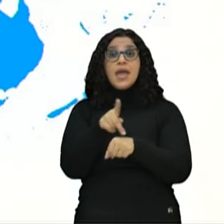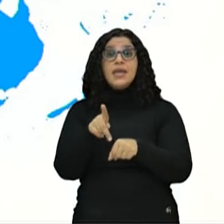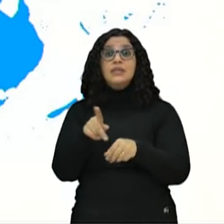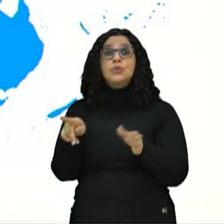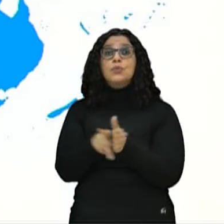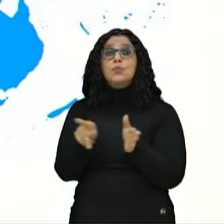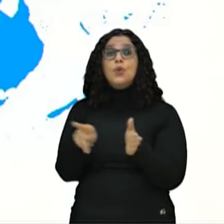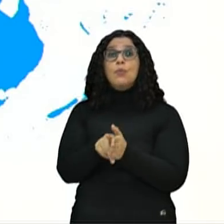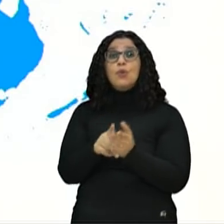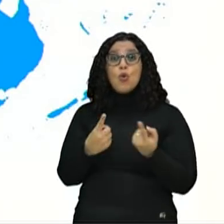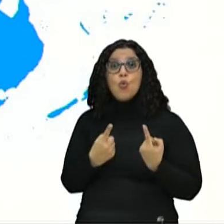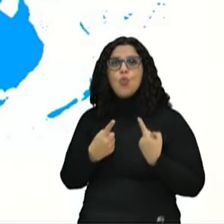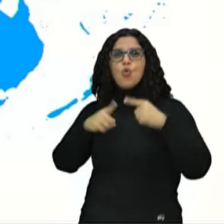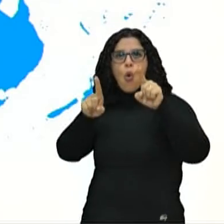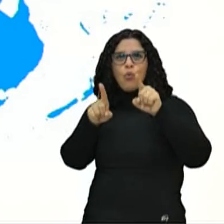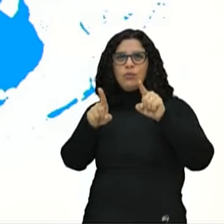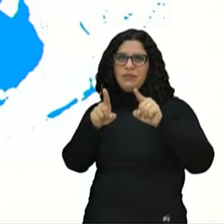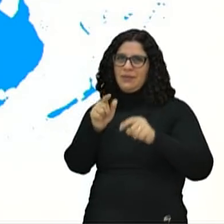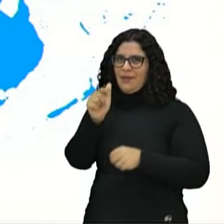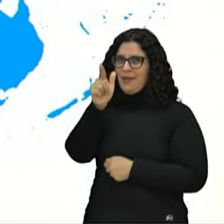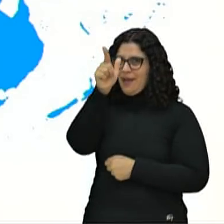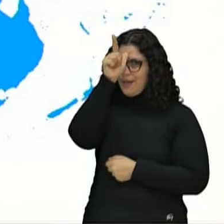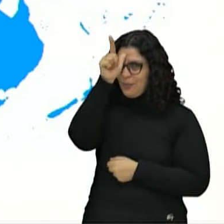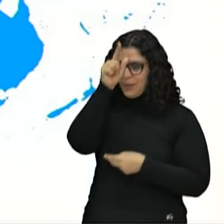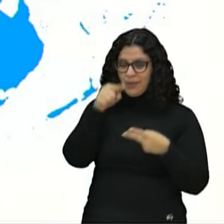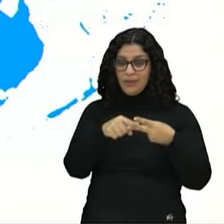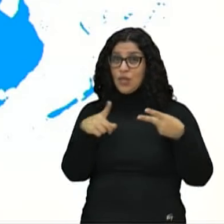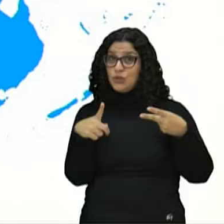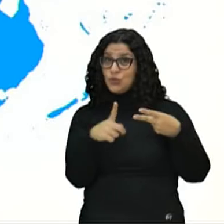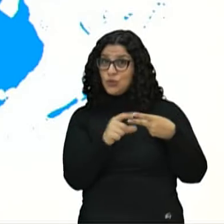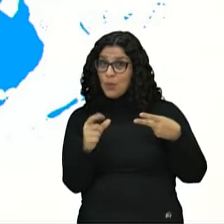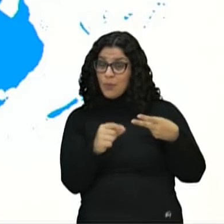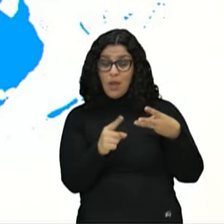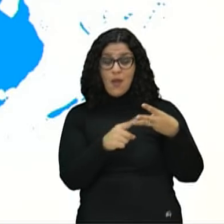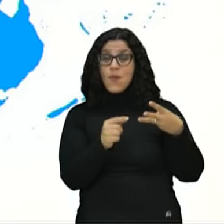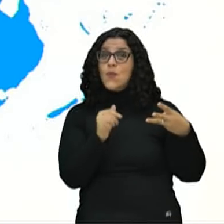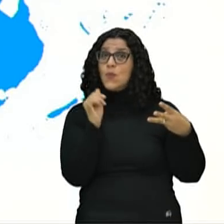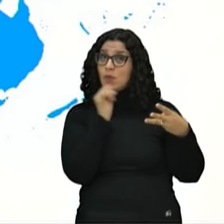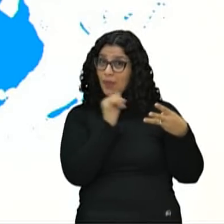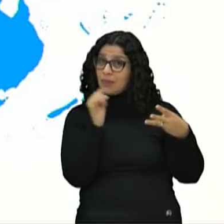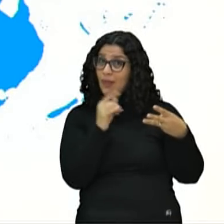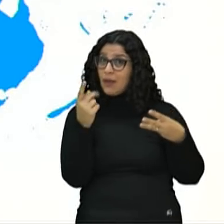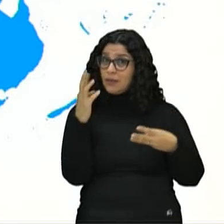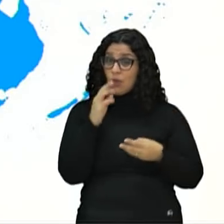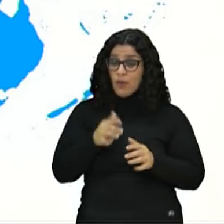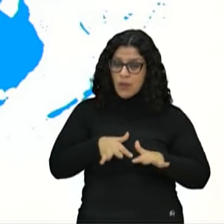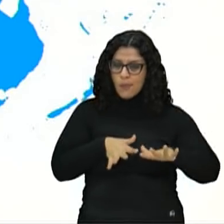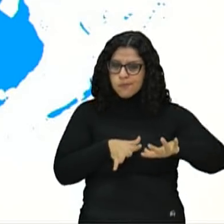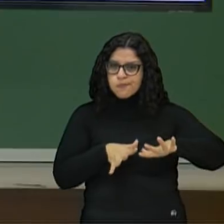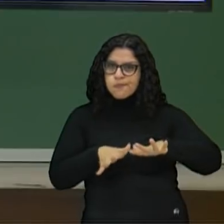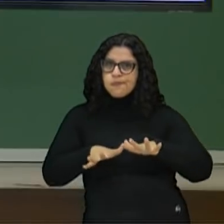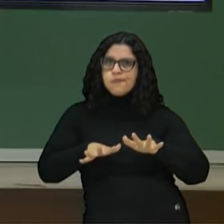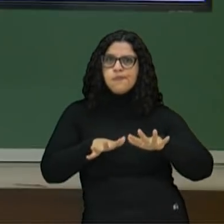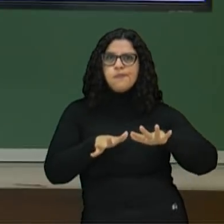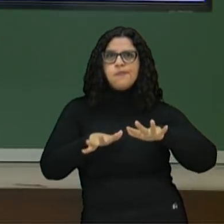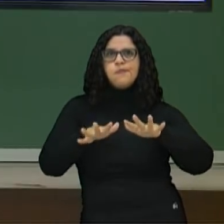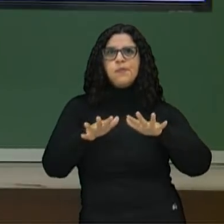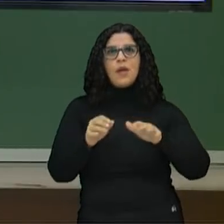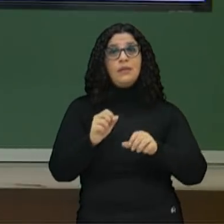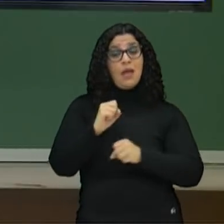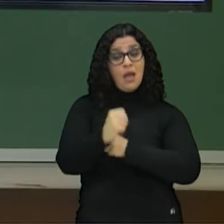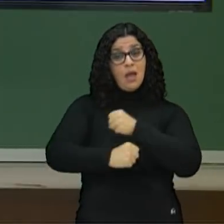aliados combatendo o eixo. Então, repare, em relação ao início da aula para agora, esse avanço do eixo até o